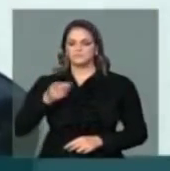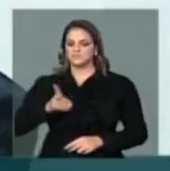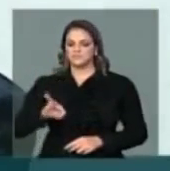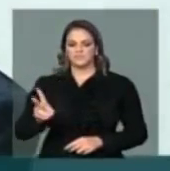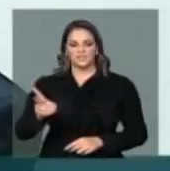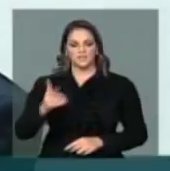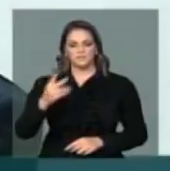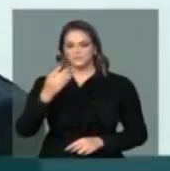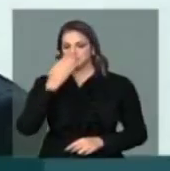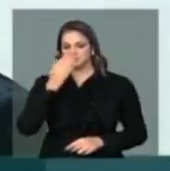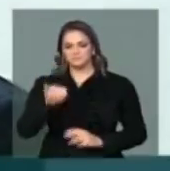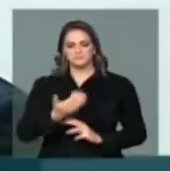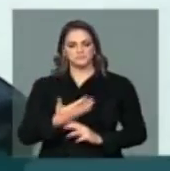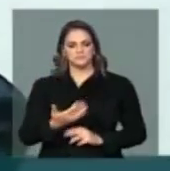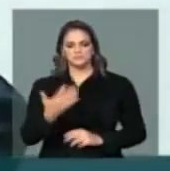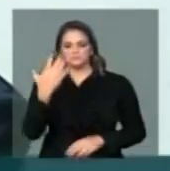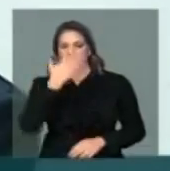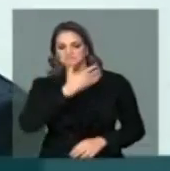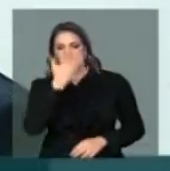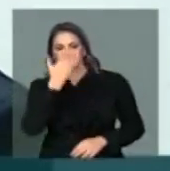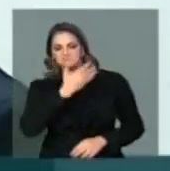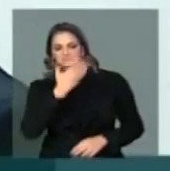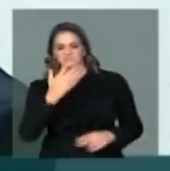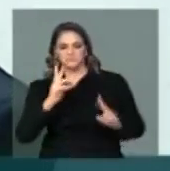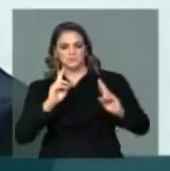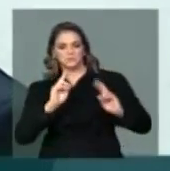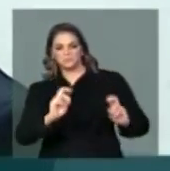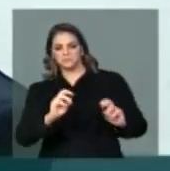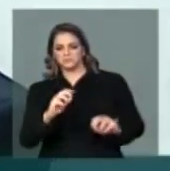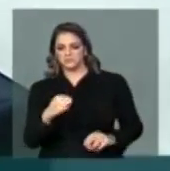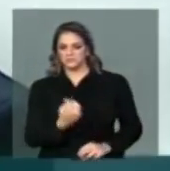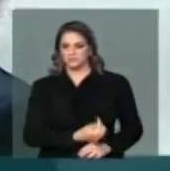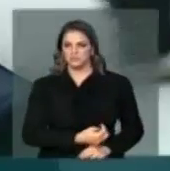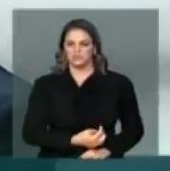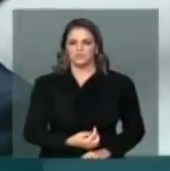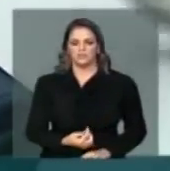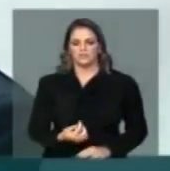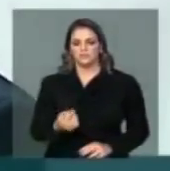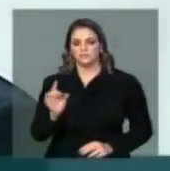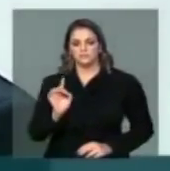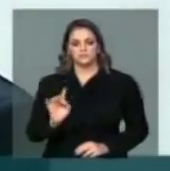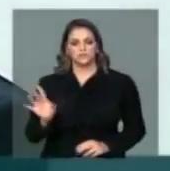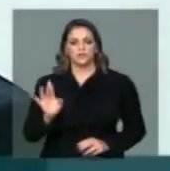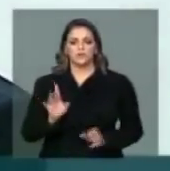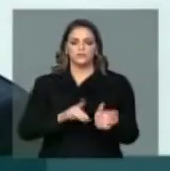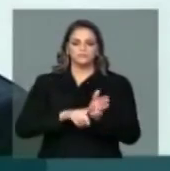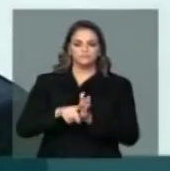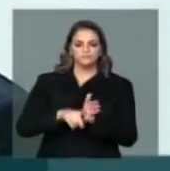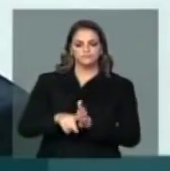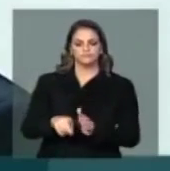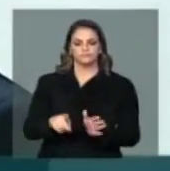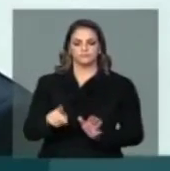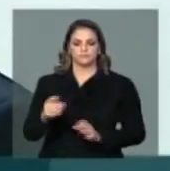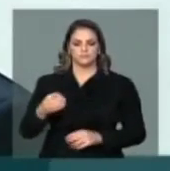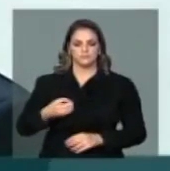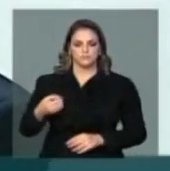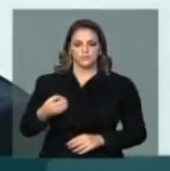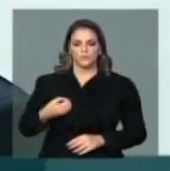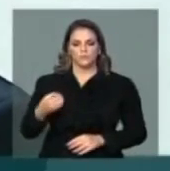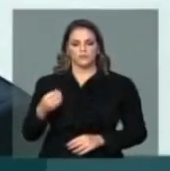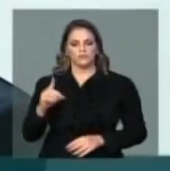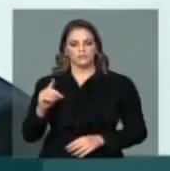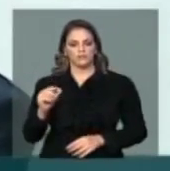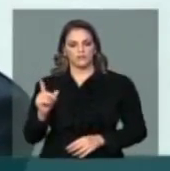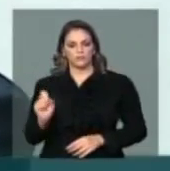nos levou a uma condição que só os dados tratados a partir de uma definição do próprio Estado, em que a cor foi um